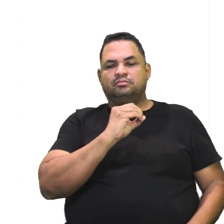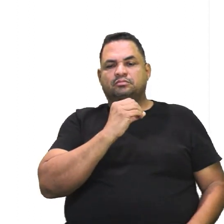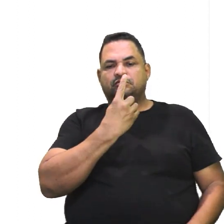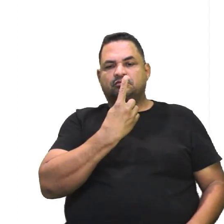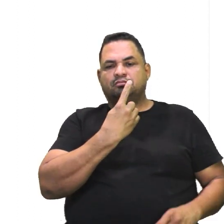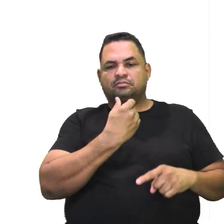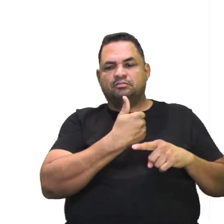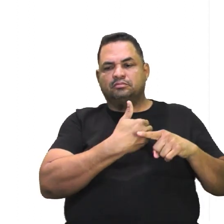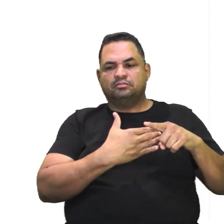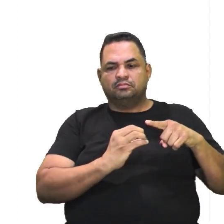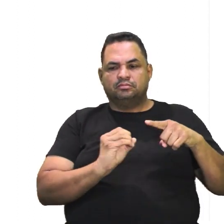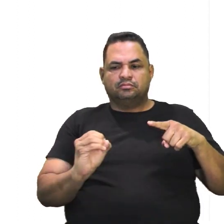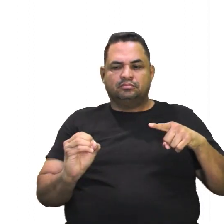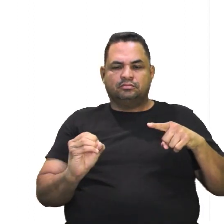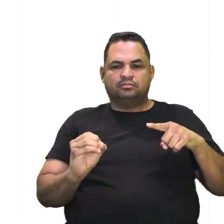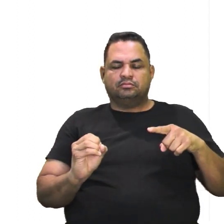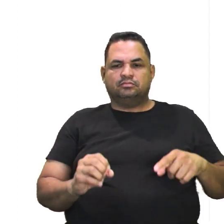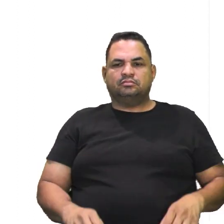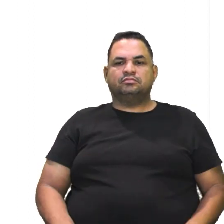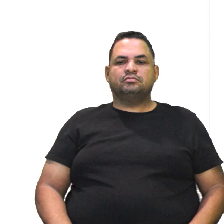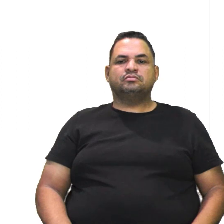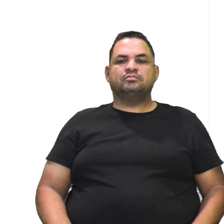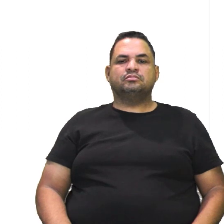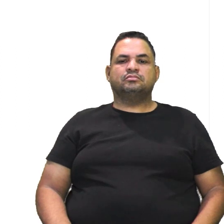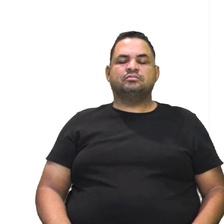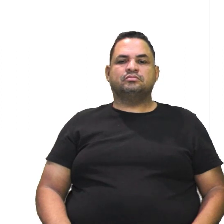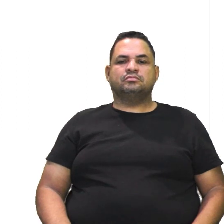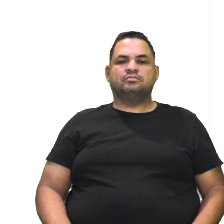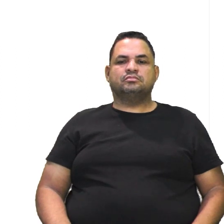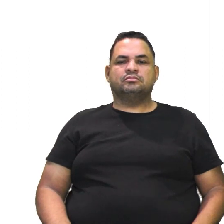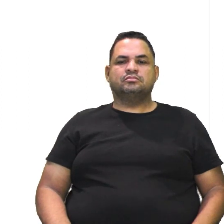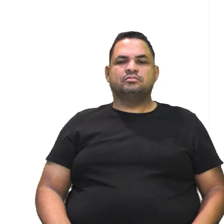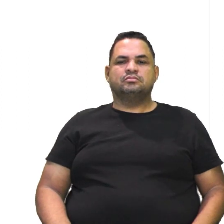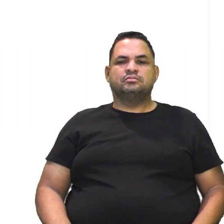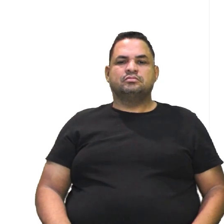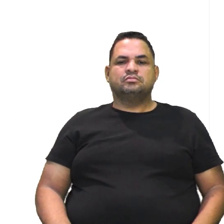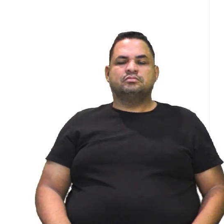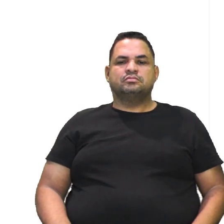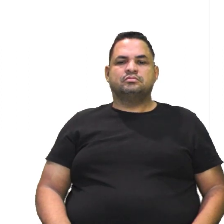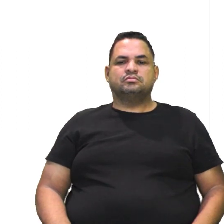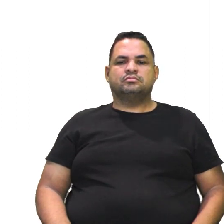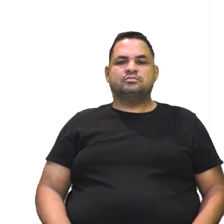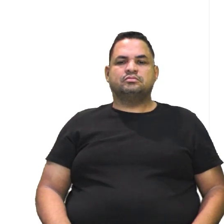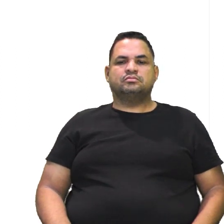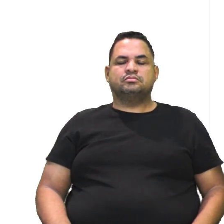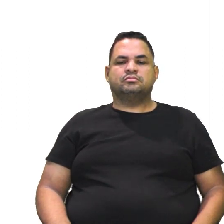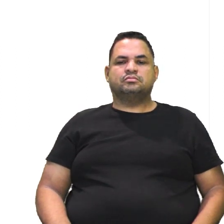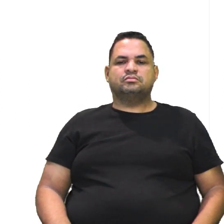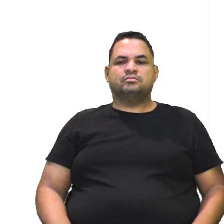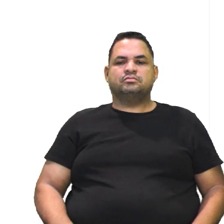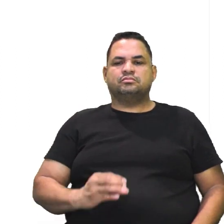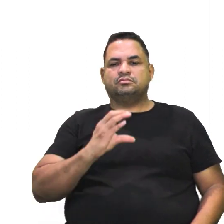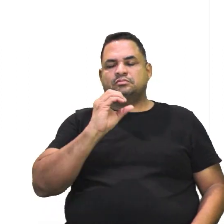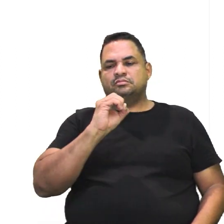centésimo, né? 1 sobre 100. 100. O que é 1 sobre 100? 1 sobre 100 é 1 centésimo. Isso,